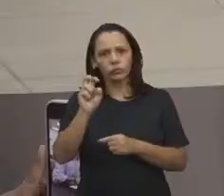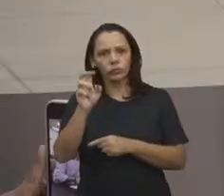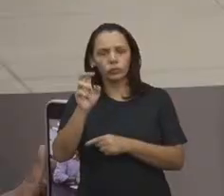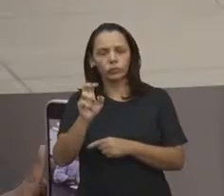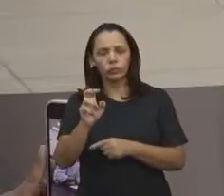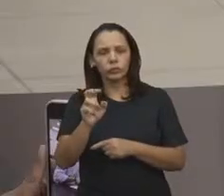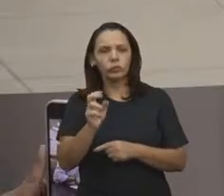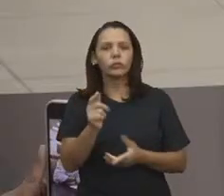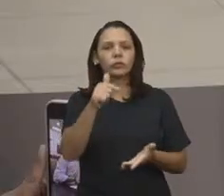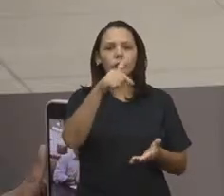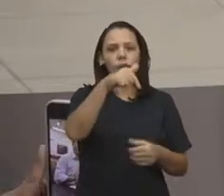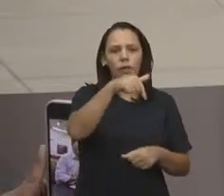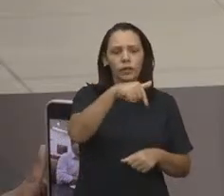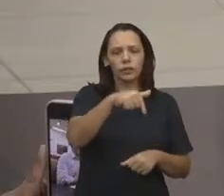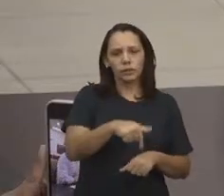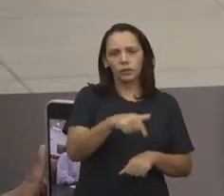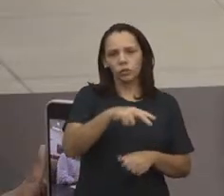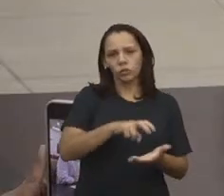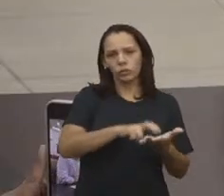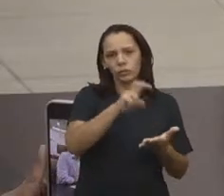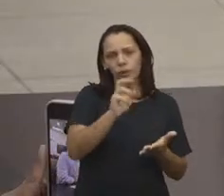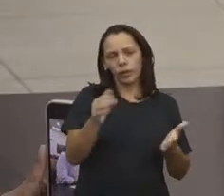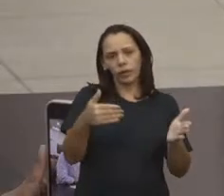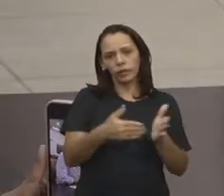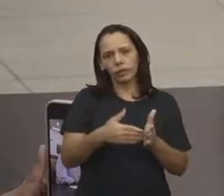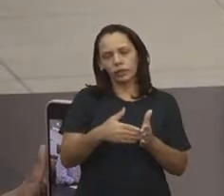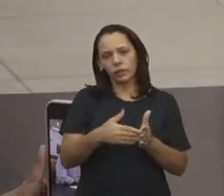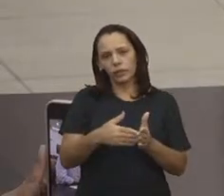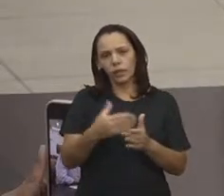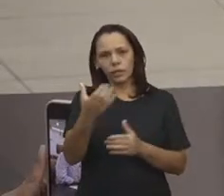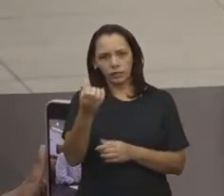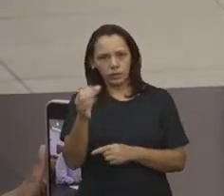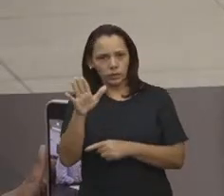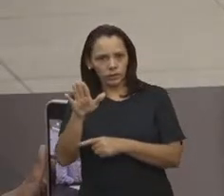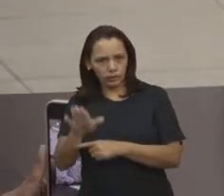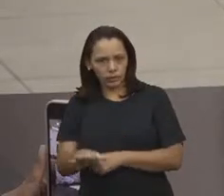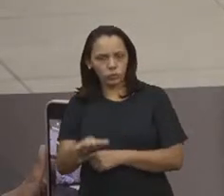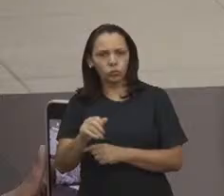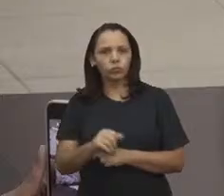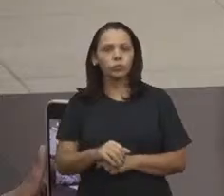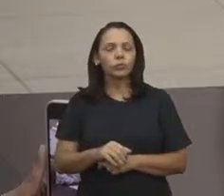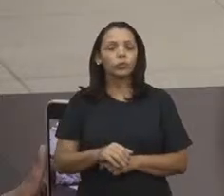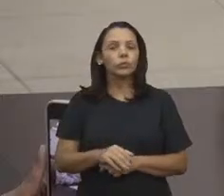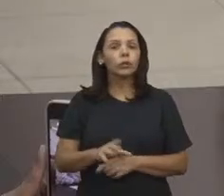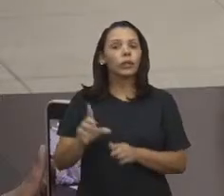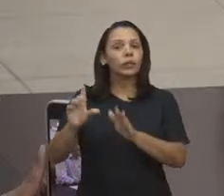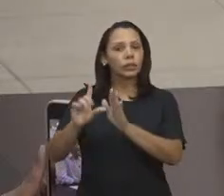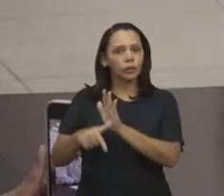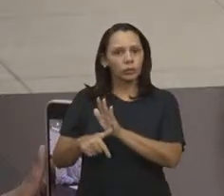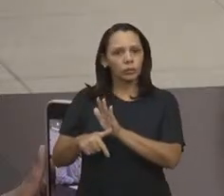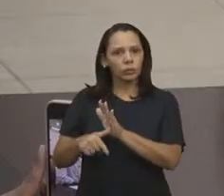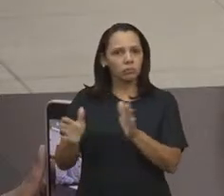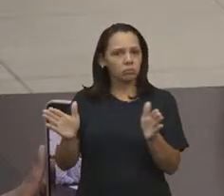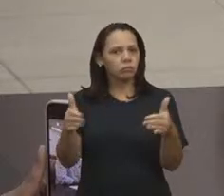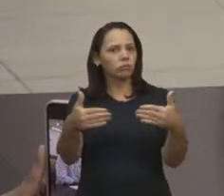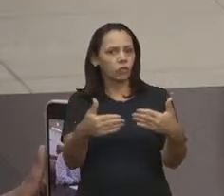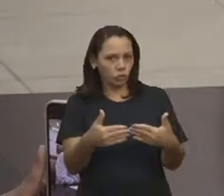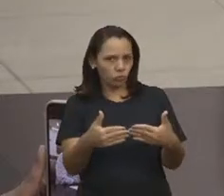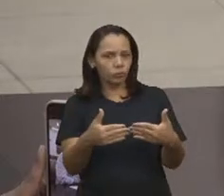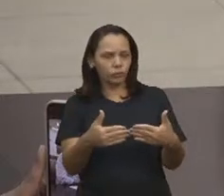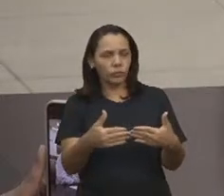até as 18. Só que, passado esse horário, o pessoal começa a descartar ali nas